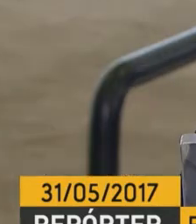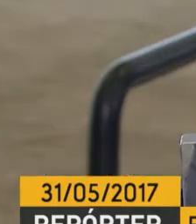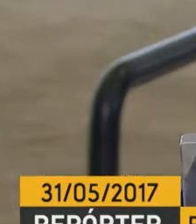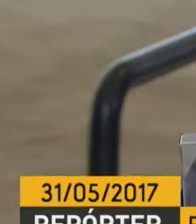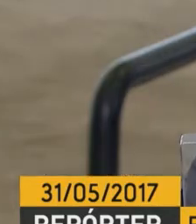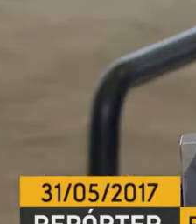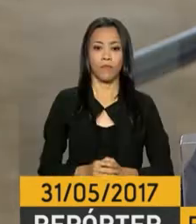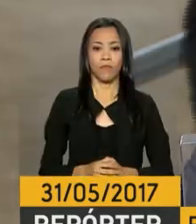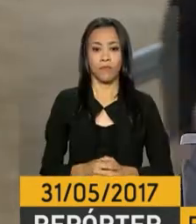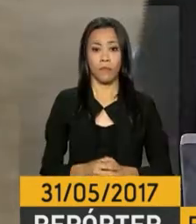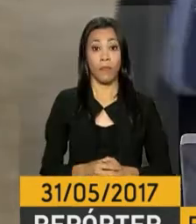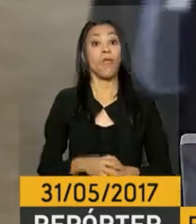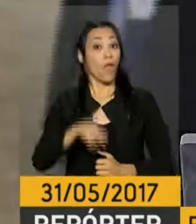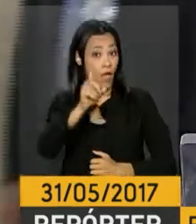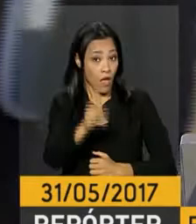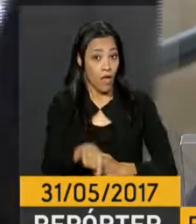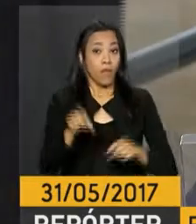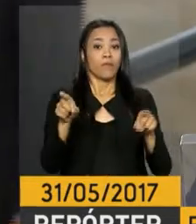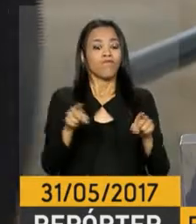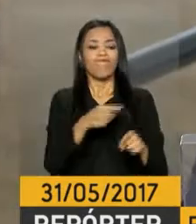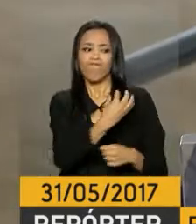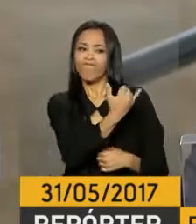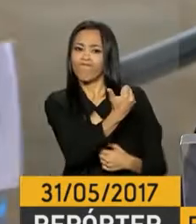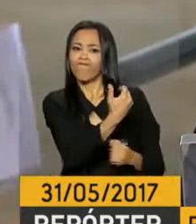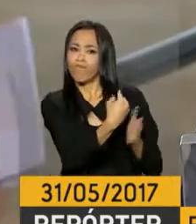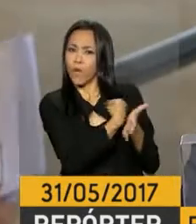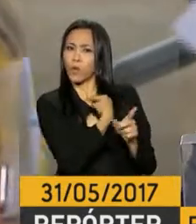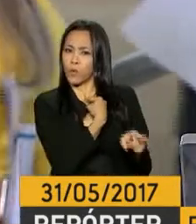Certo. Essa é também uma discussão